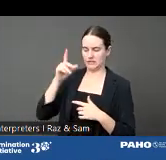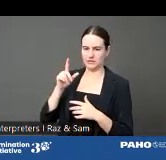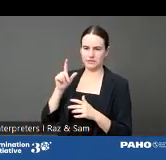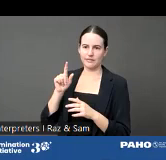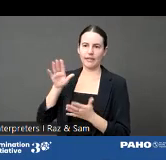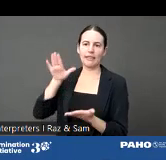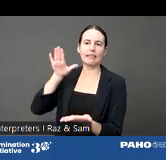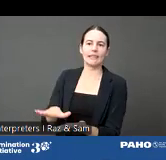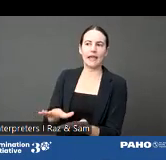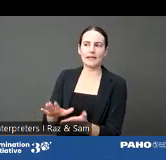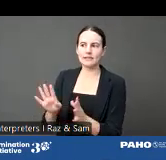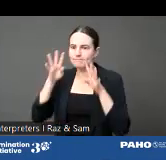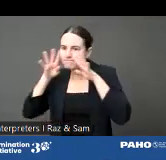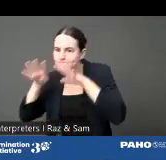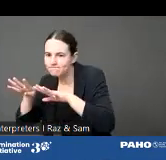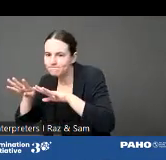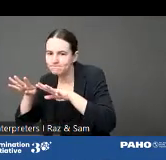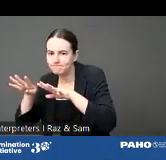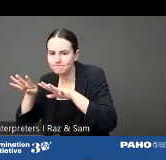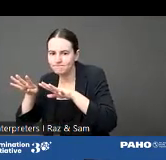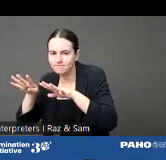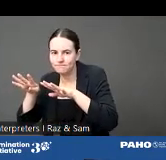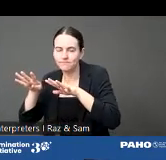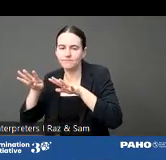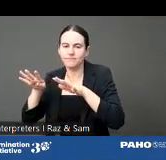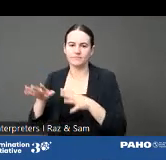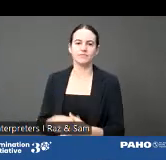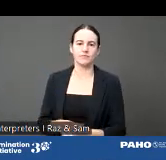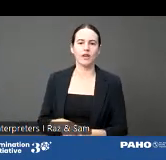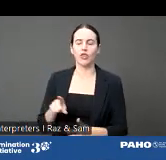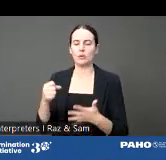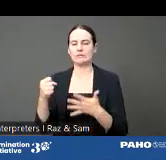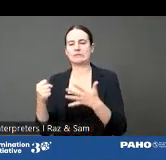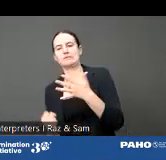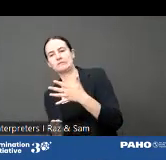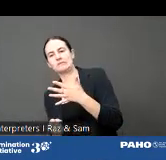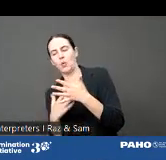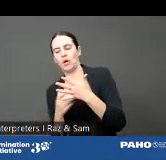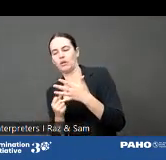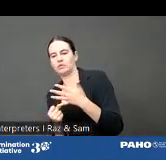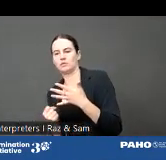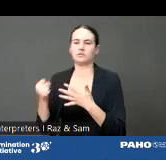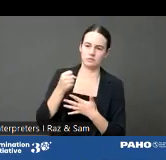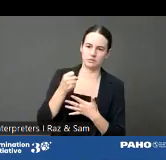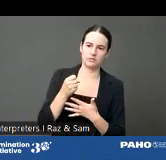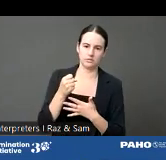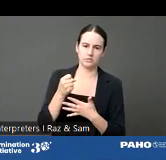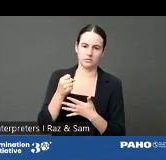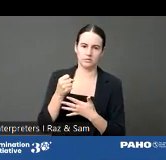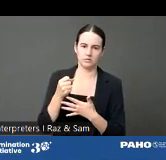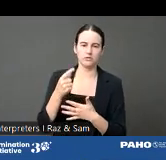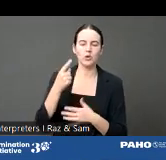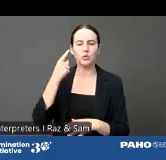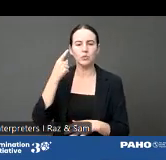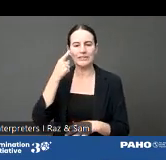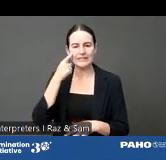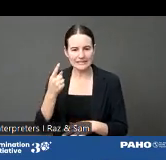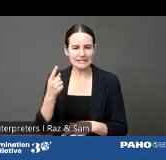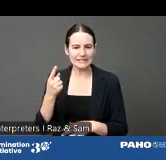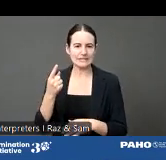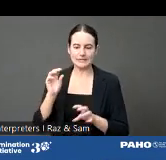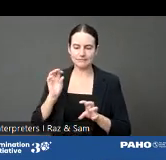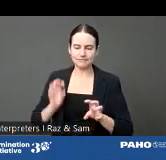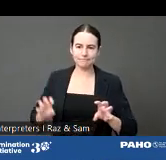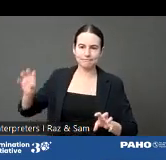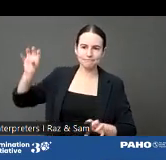mas são doenças que afetam populações que moram em áreas rurais, distantes, muitas delas populações